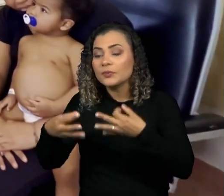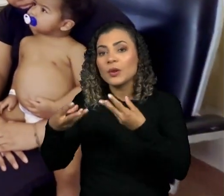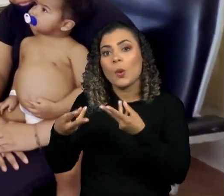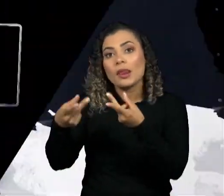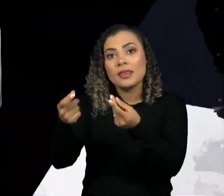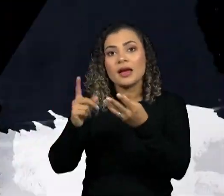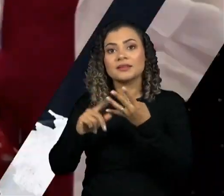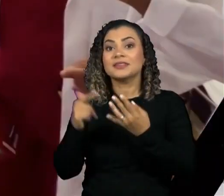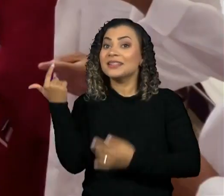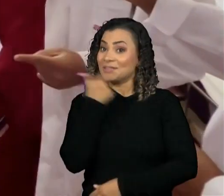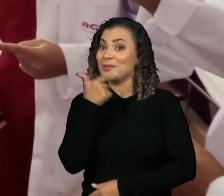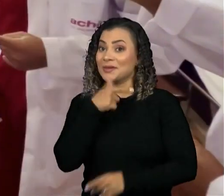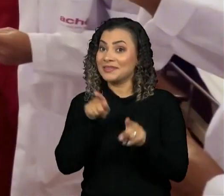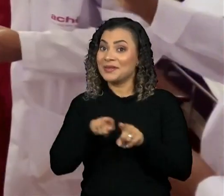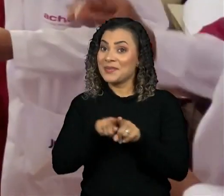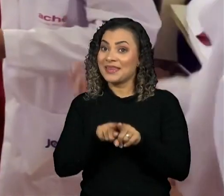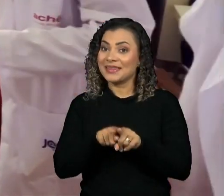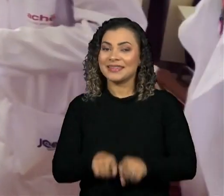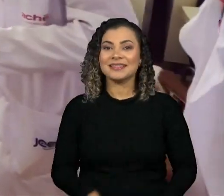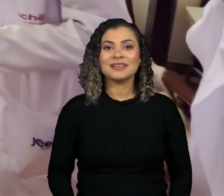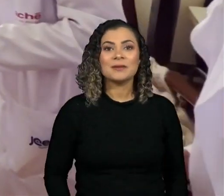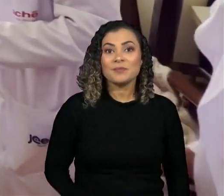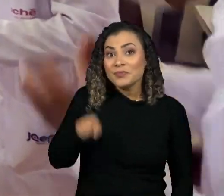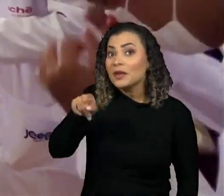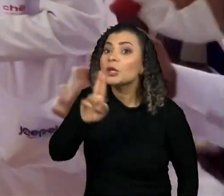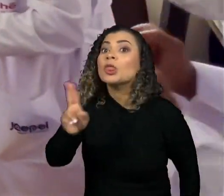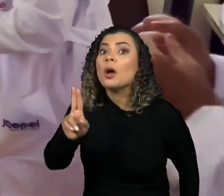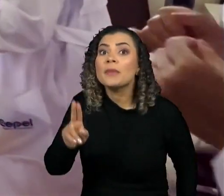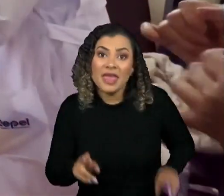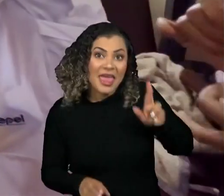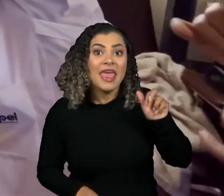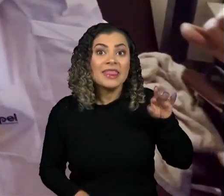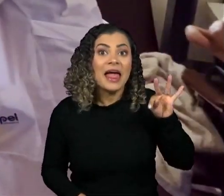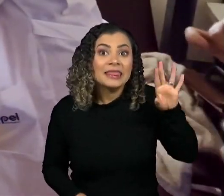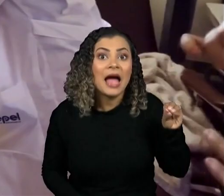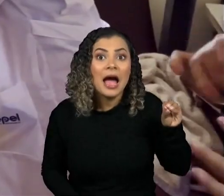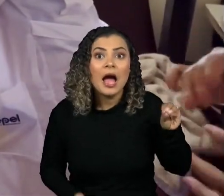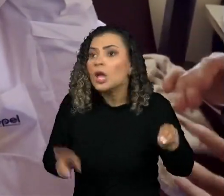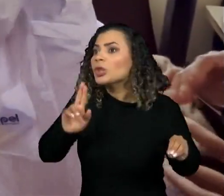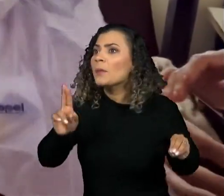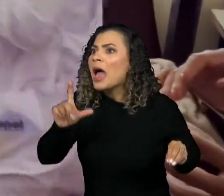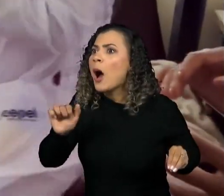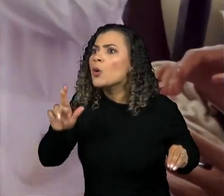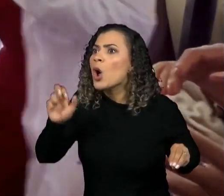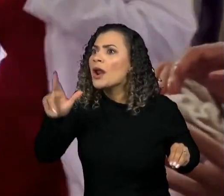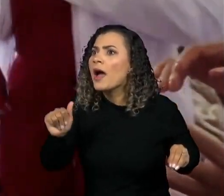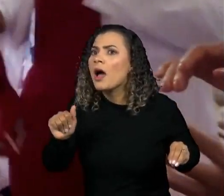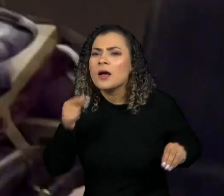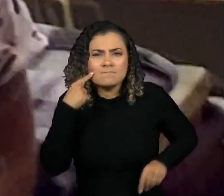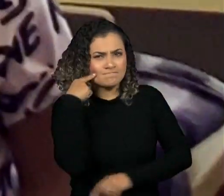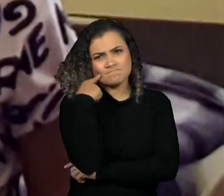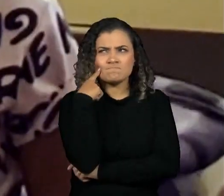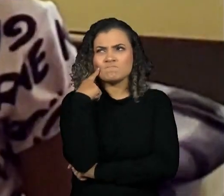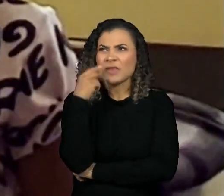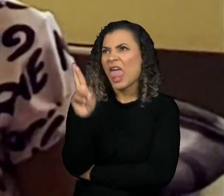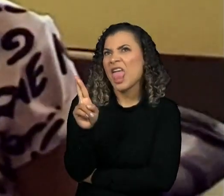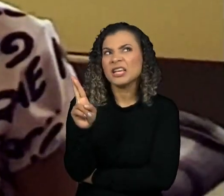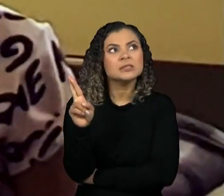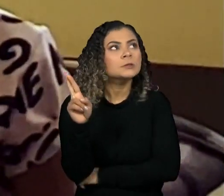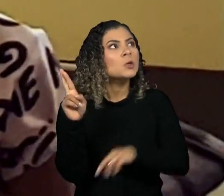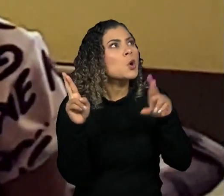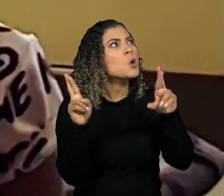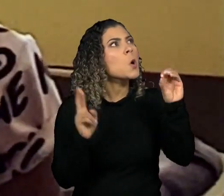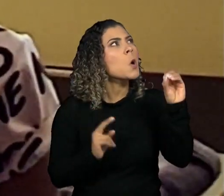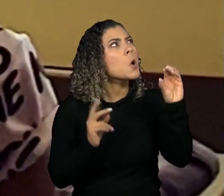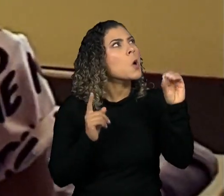desse tratamento. Começa com R, Renata! Não! Rabiola! Começa com R. R,